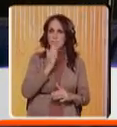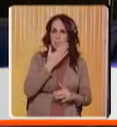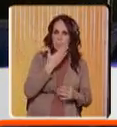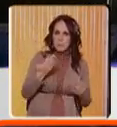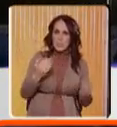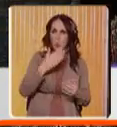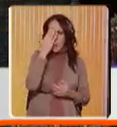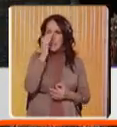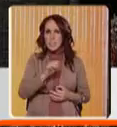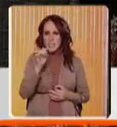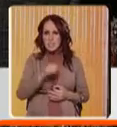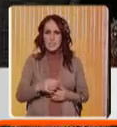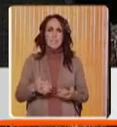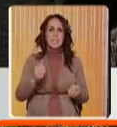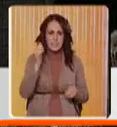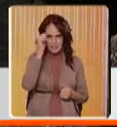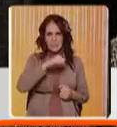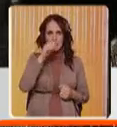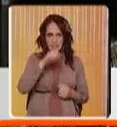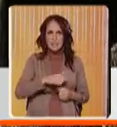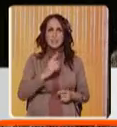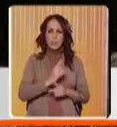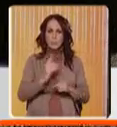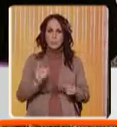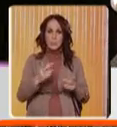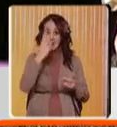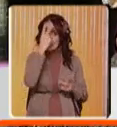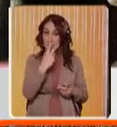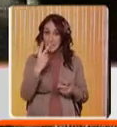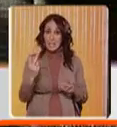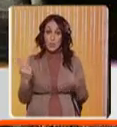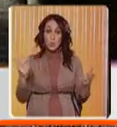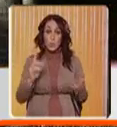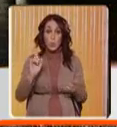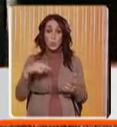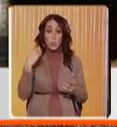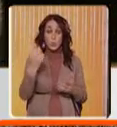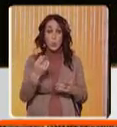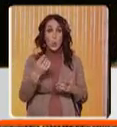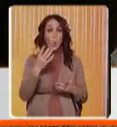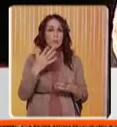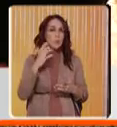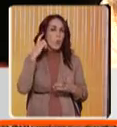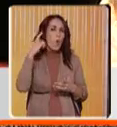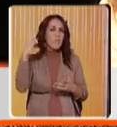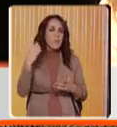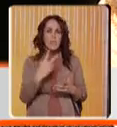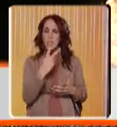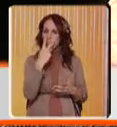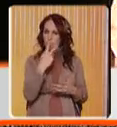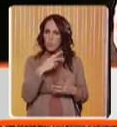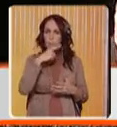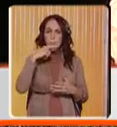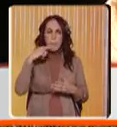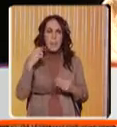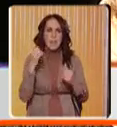quase, eu juro que sim. É possível que sim, porque como são cegos, os outros sentidos são